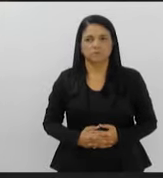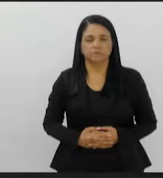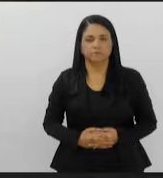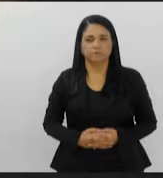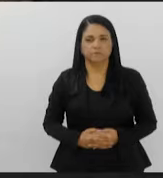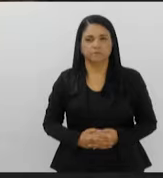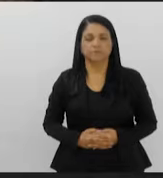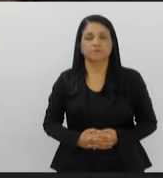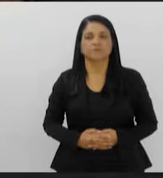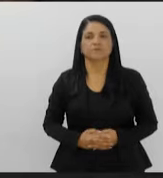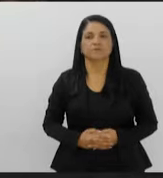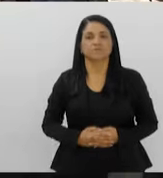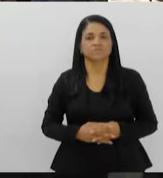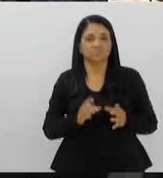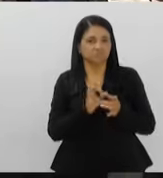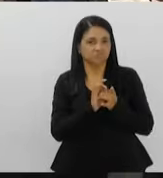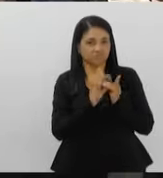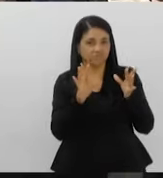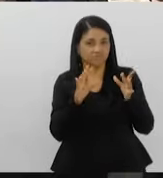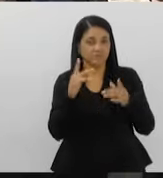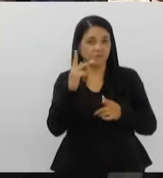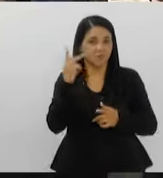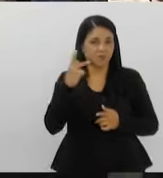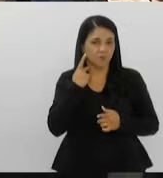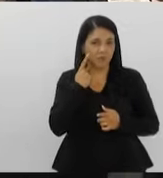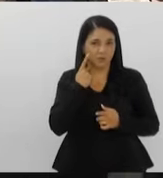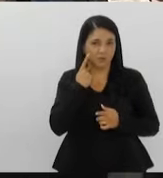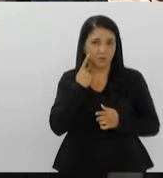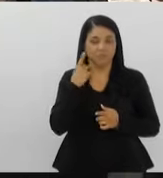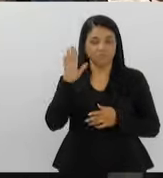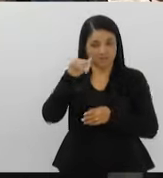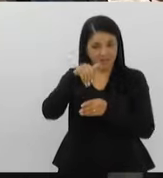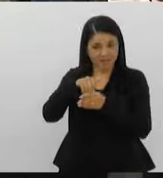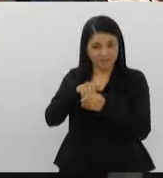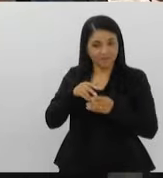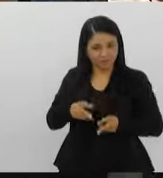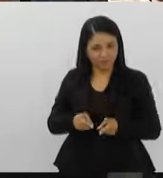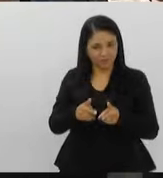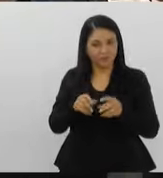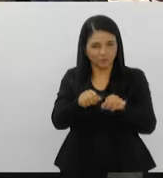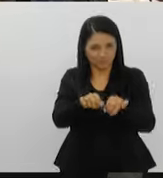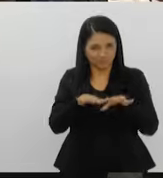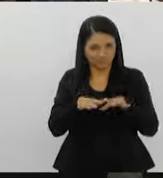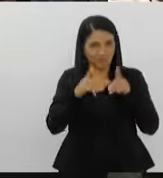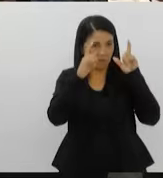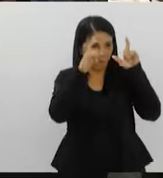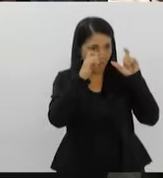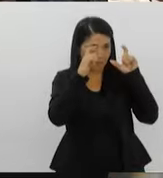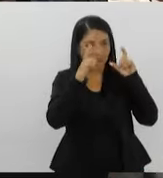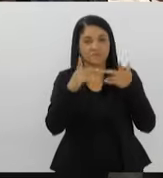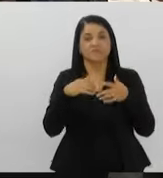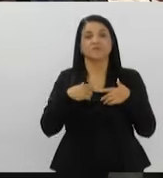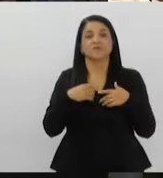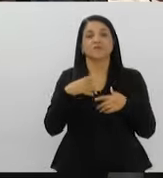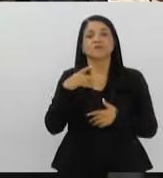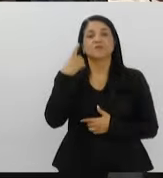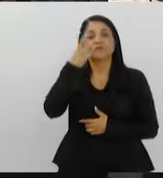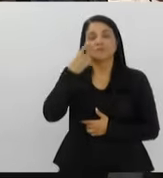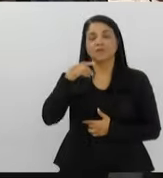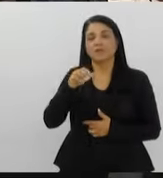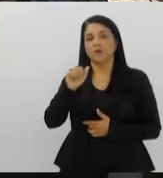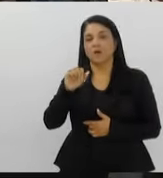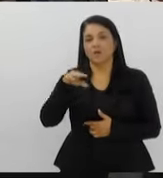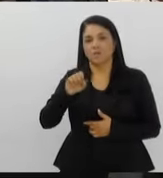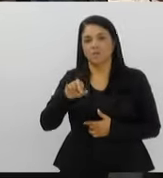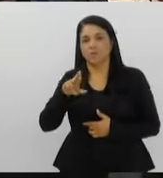Já devidamente autorizada pela procuradora eleita, a gente pode seguir a sessão enquanto ela se fotografa. Deputado Rodrigo Amorim, por favor,